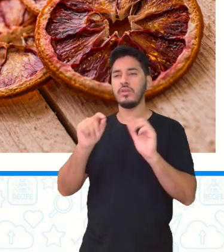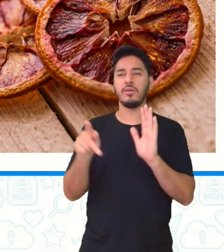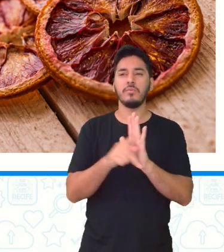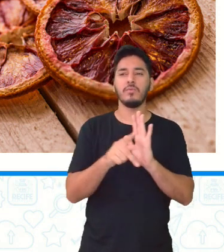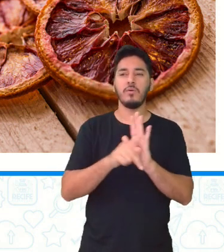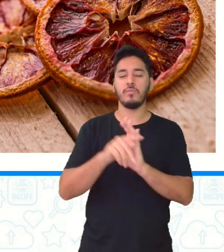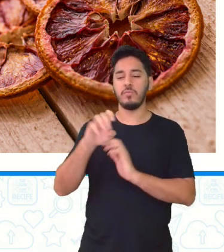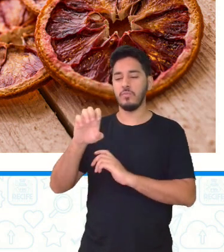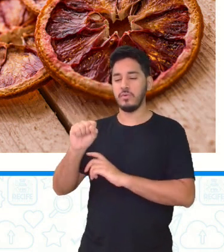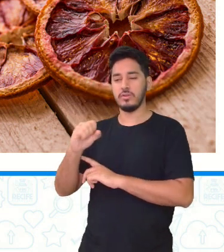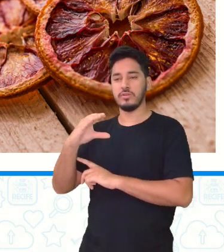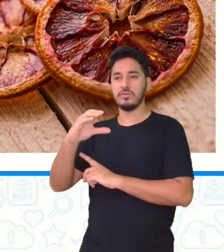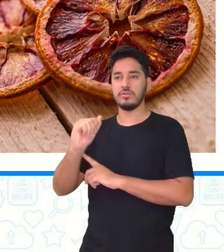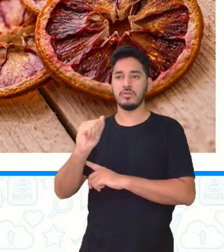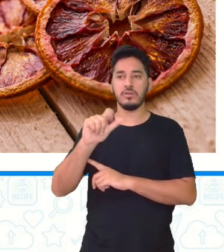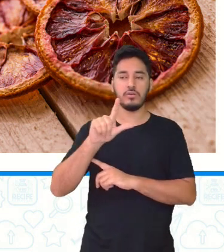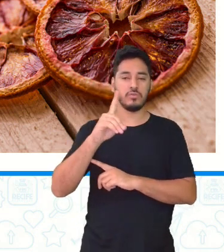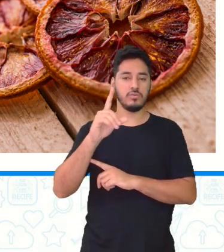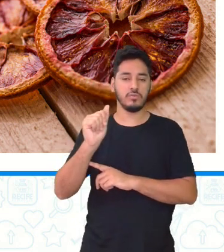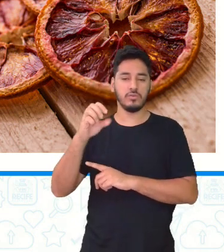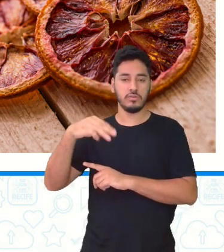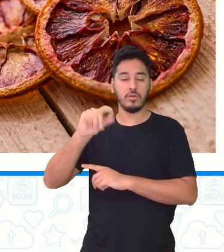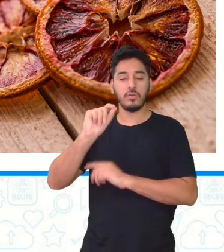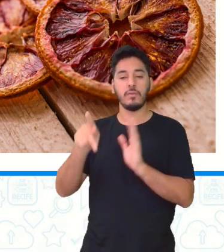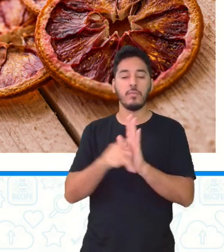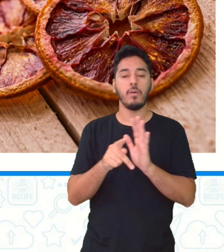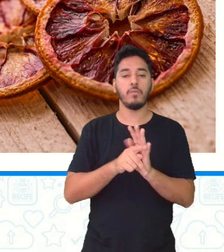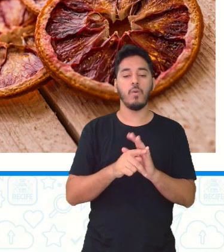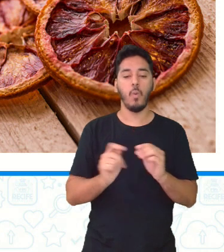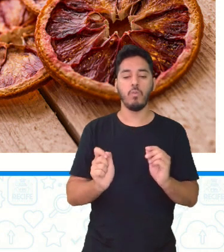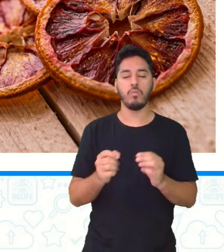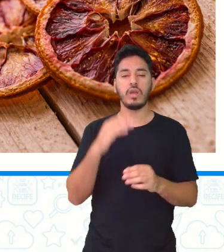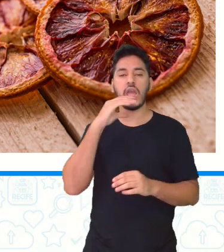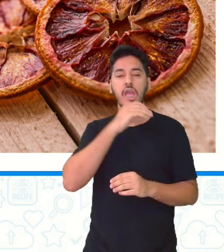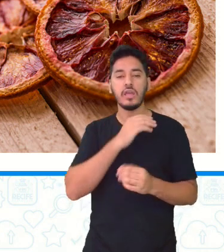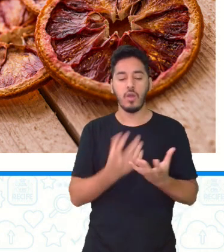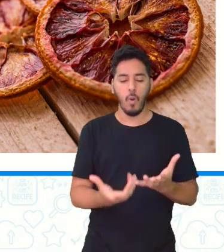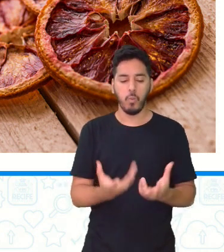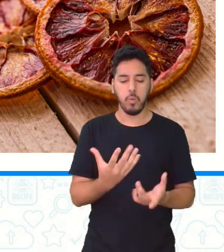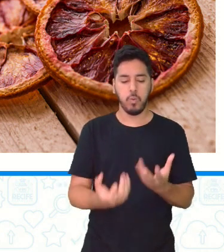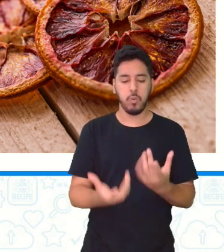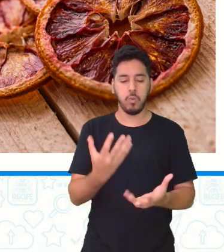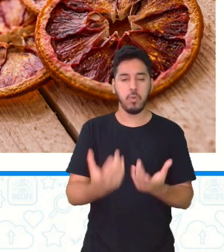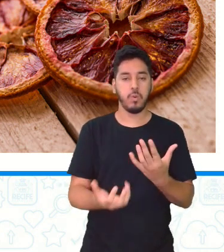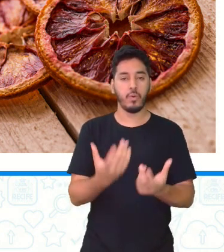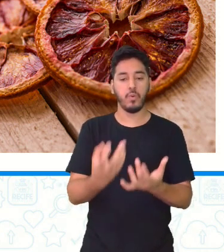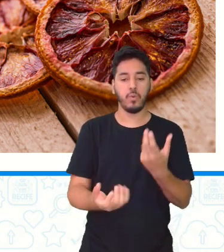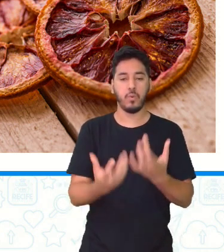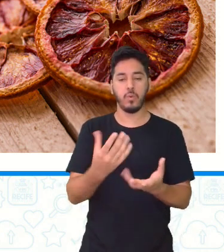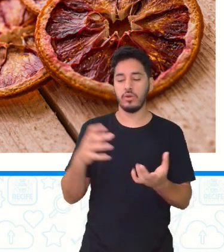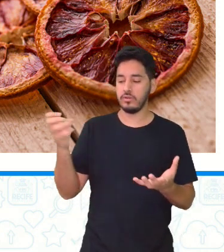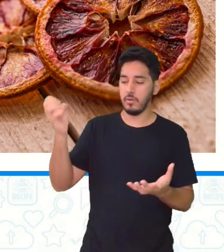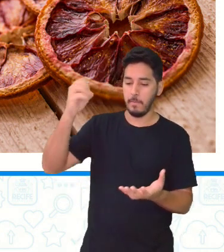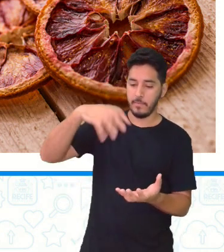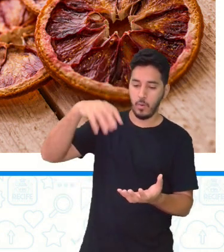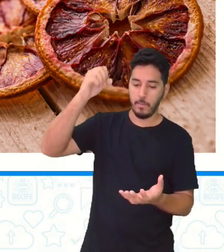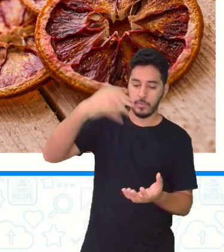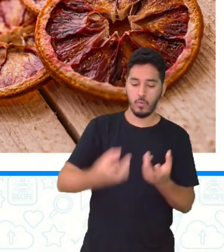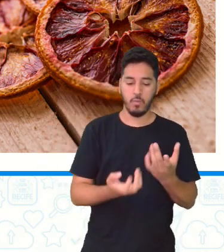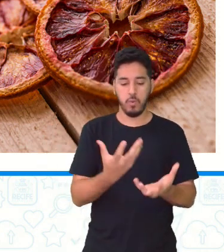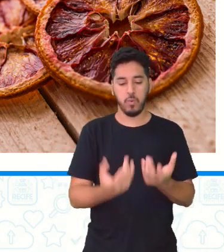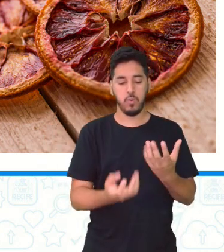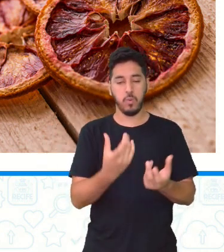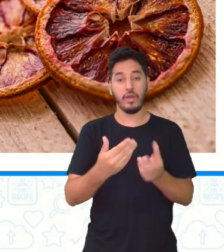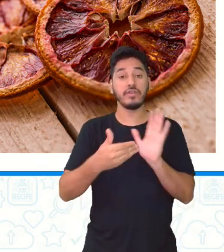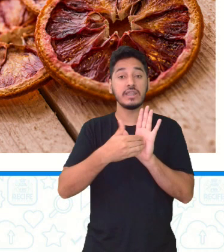É colocar os alimentos no vapor de água fervente para que possam tirar aí os micro-organismos que vai fazer com